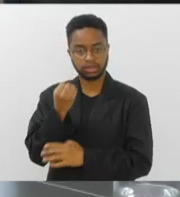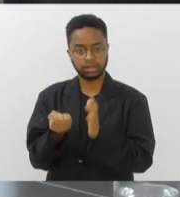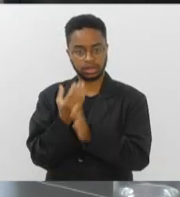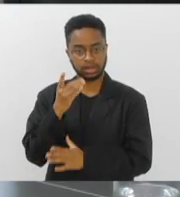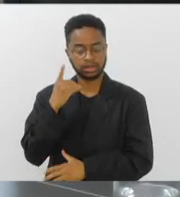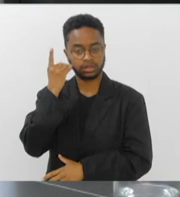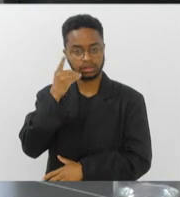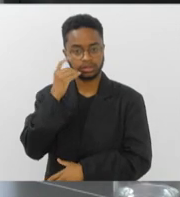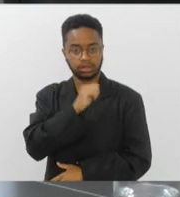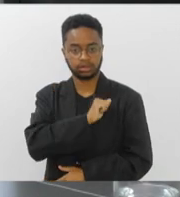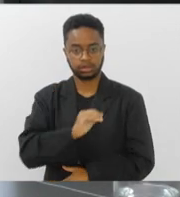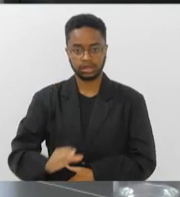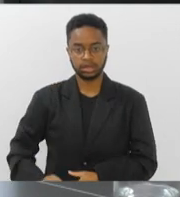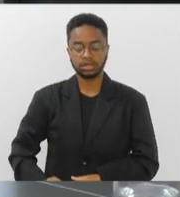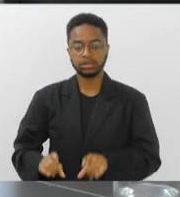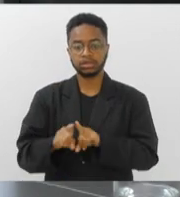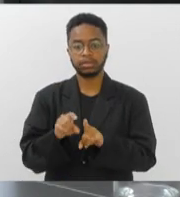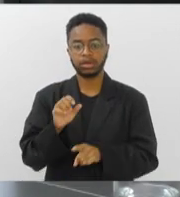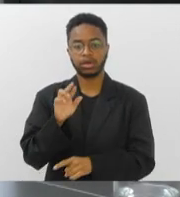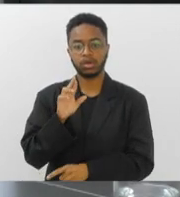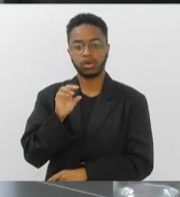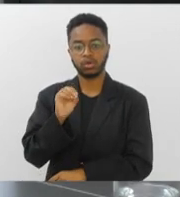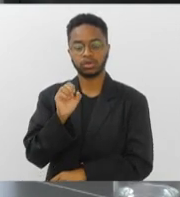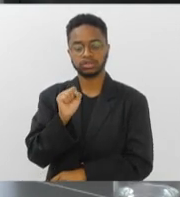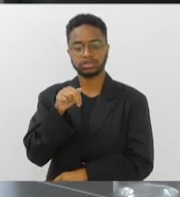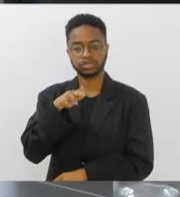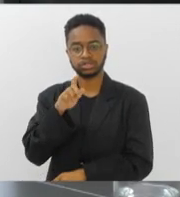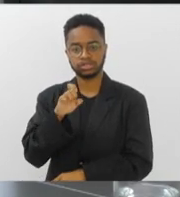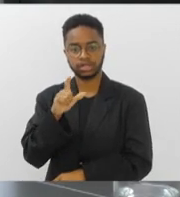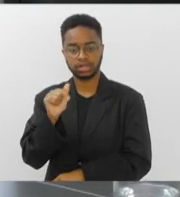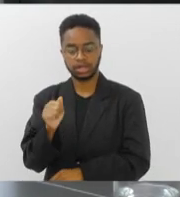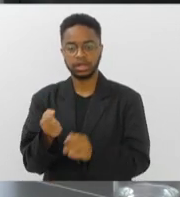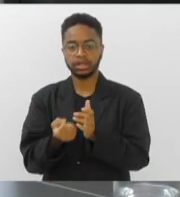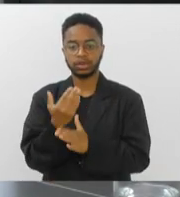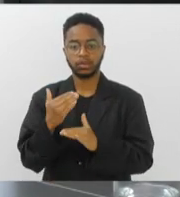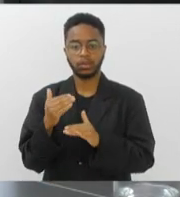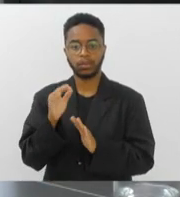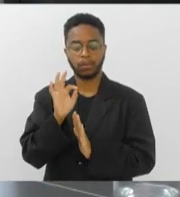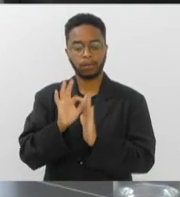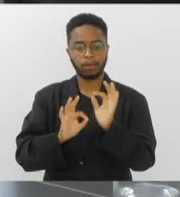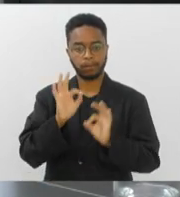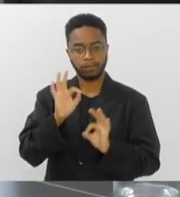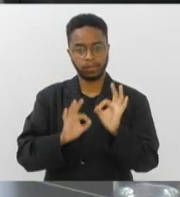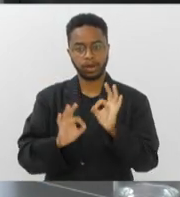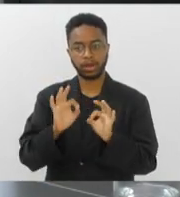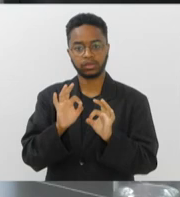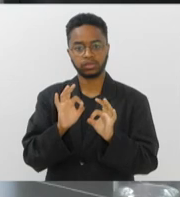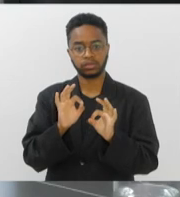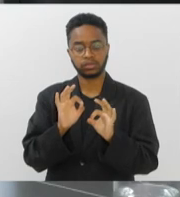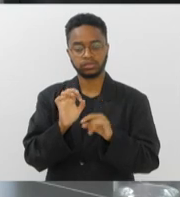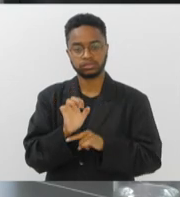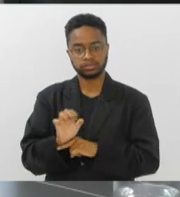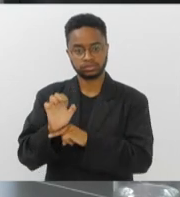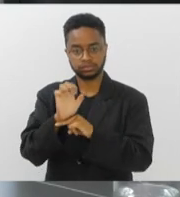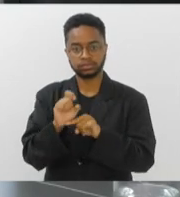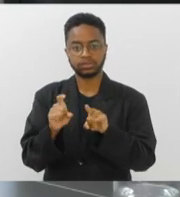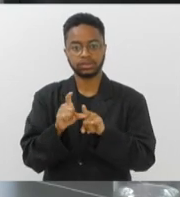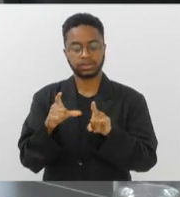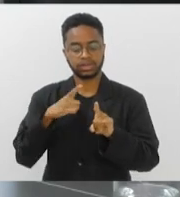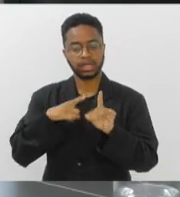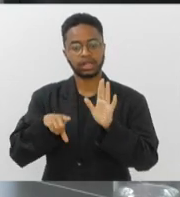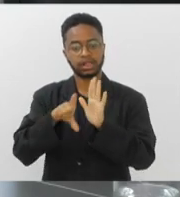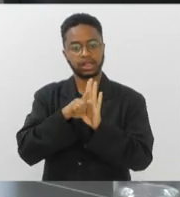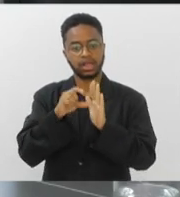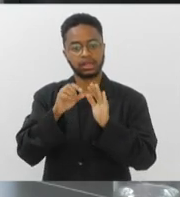e Rosângela Gomes, que também institui o Plano Estadual de Promoção da Igualdade Racial, que faz, é uma lei bem extensa, que faz